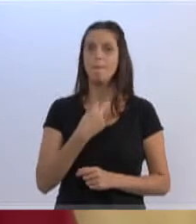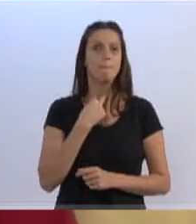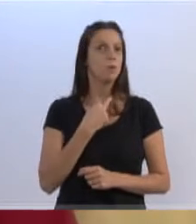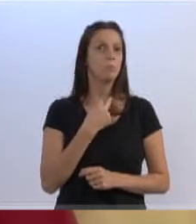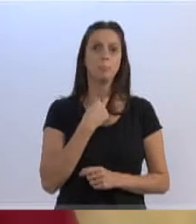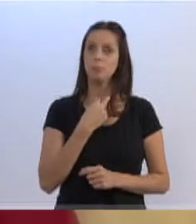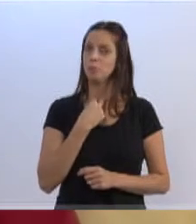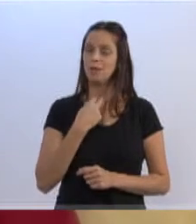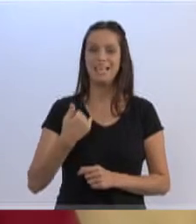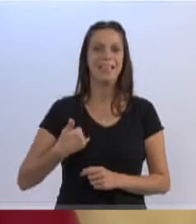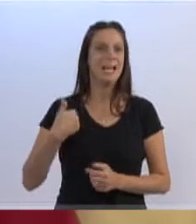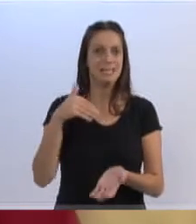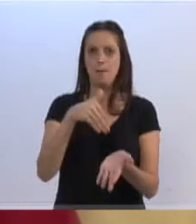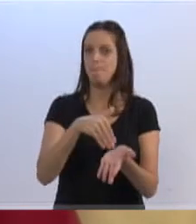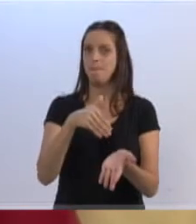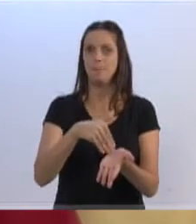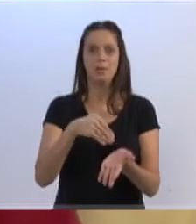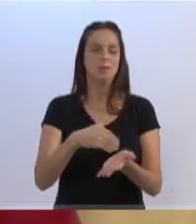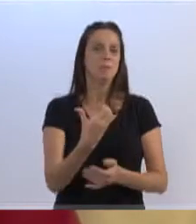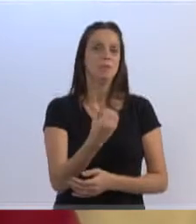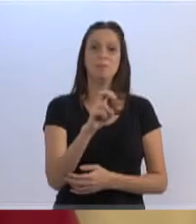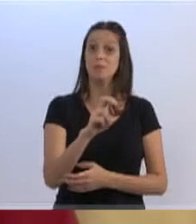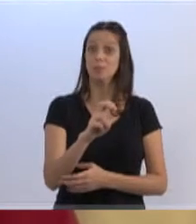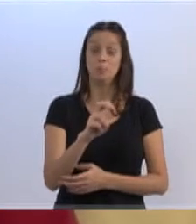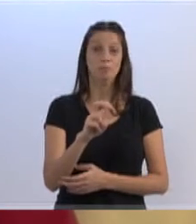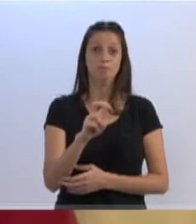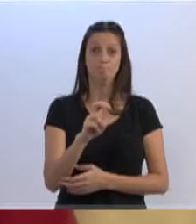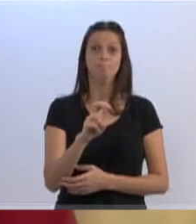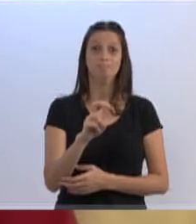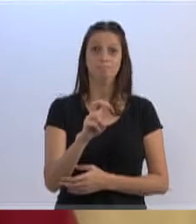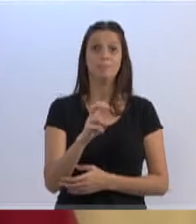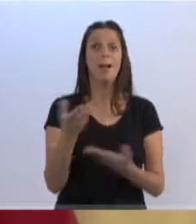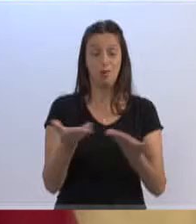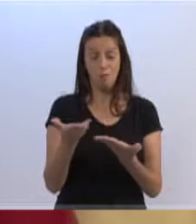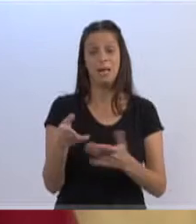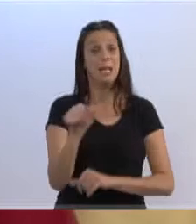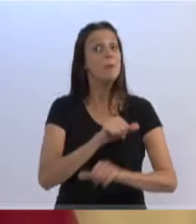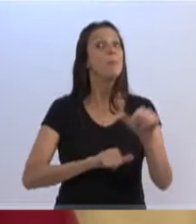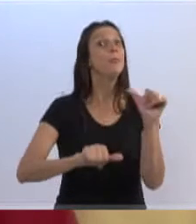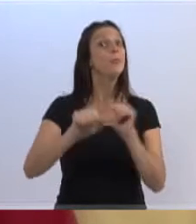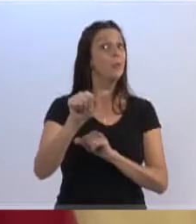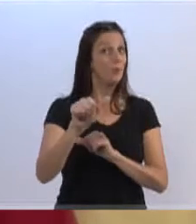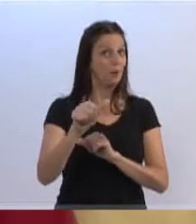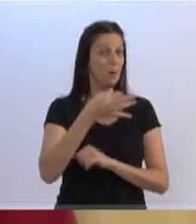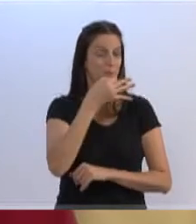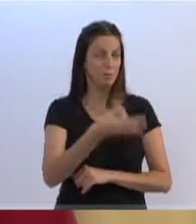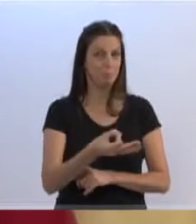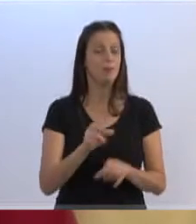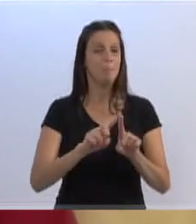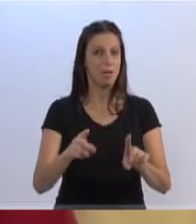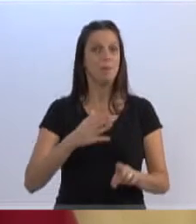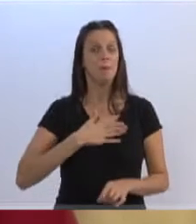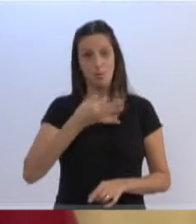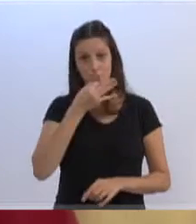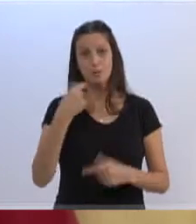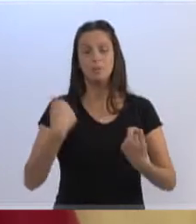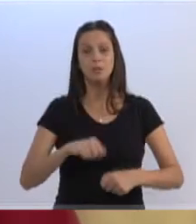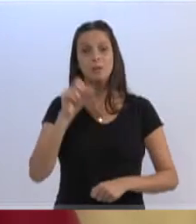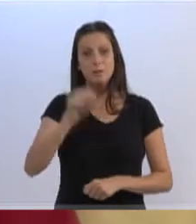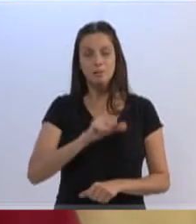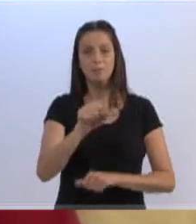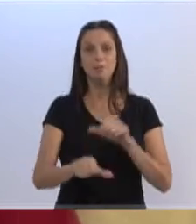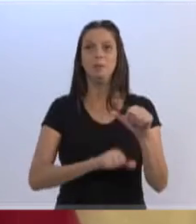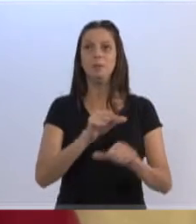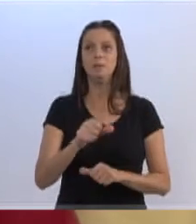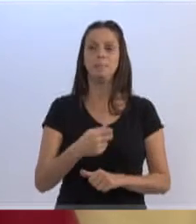a idade mínima 65 anos de idade. E isso, vereador Ito, isso tem que mudar, sim. Não pode